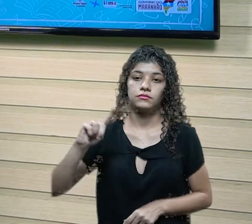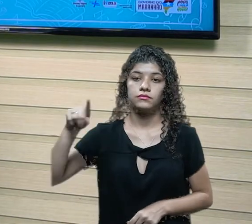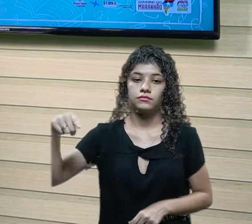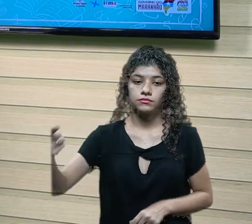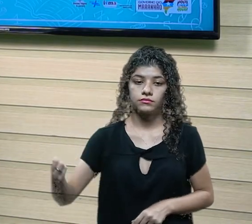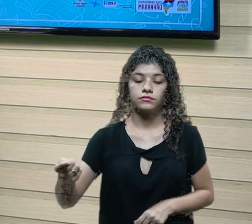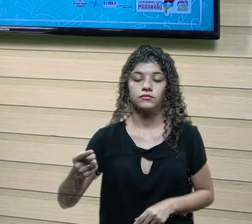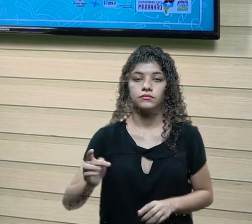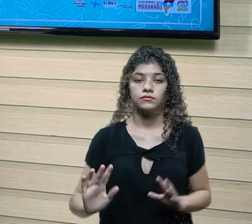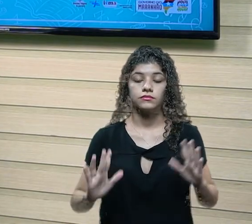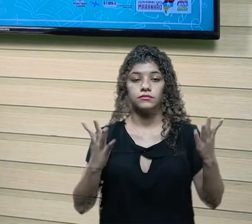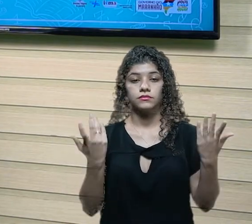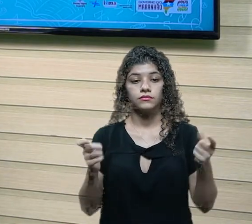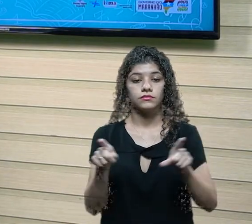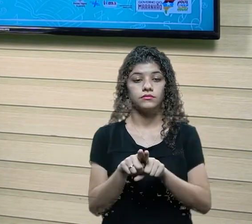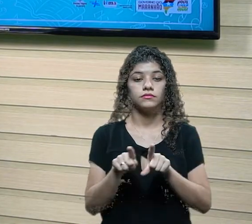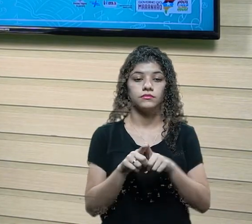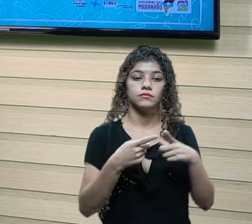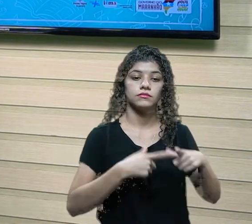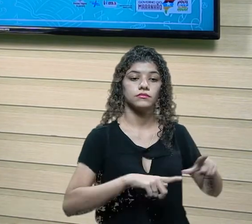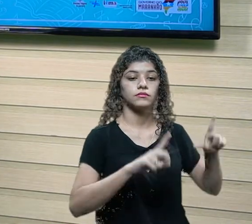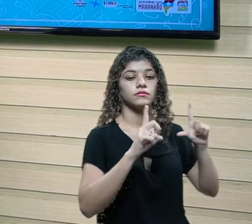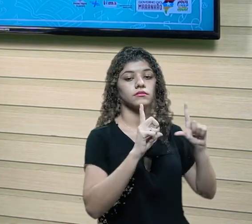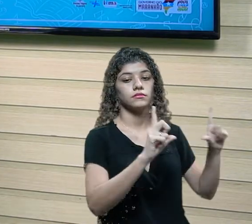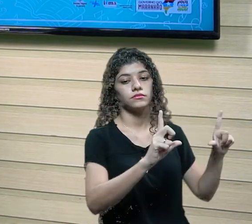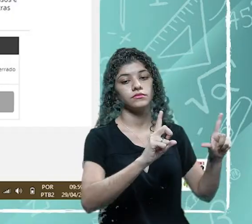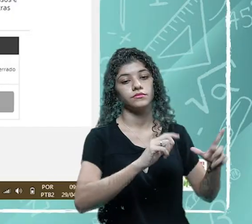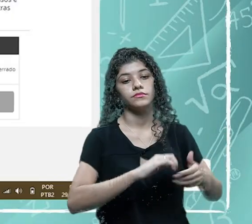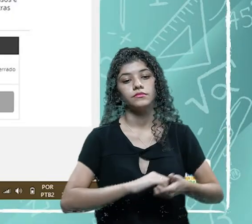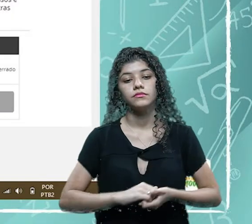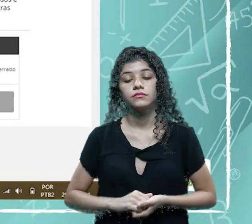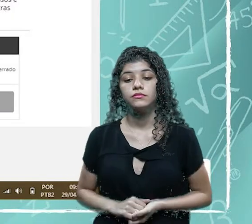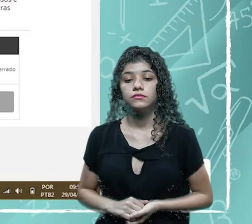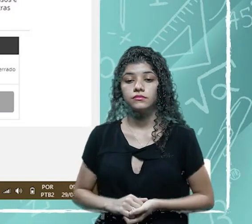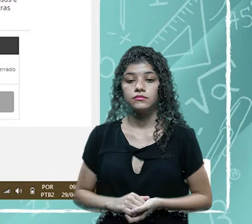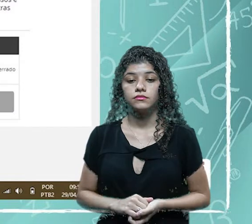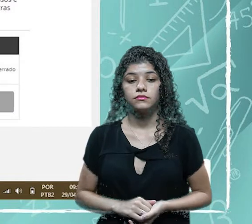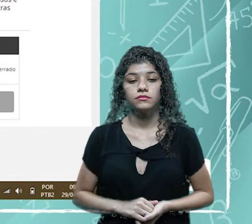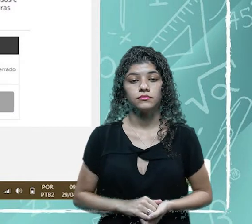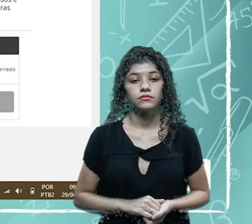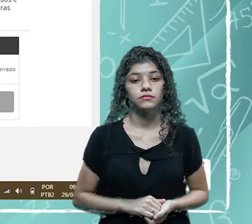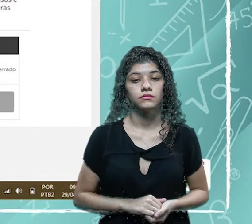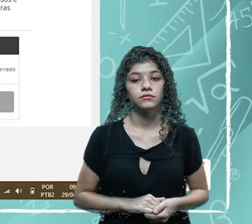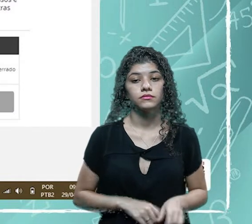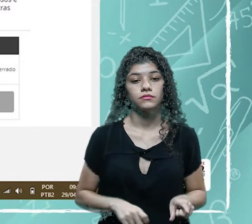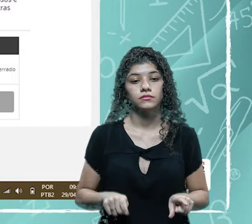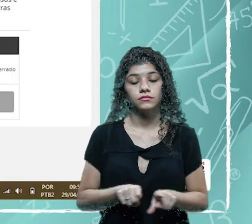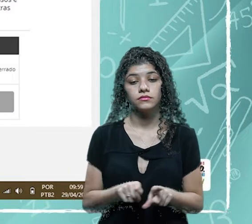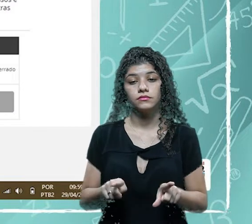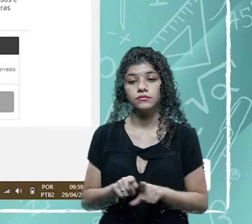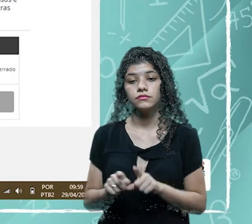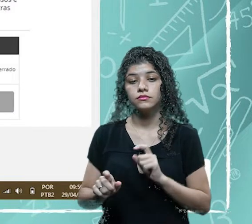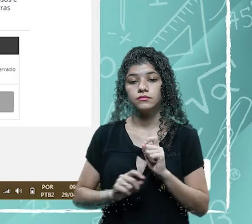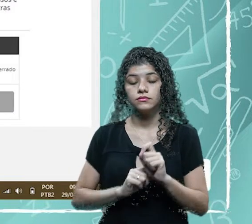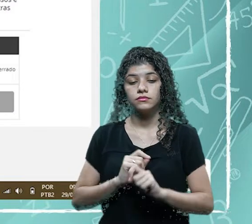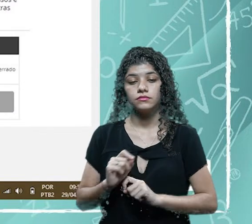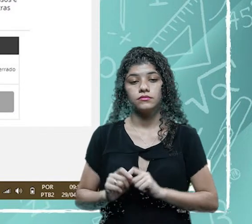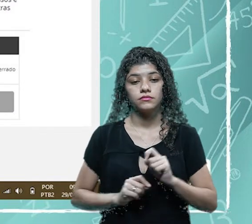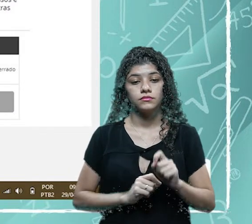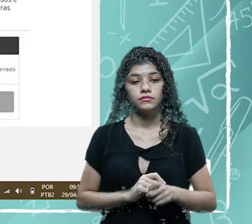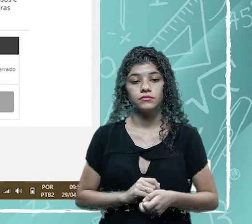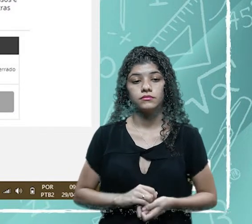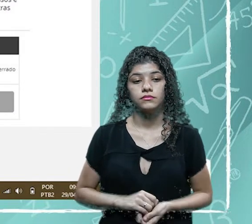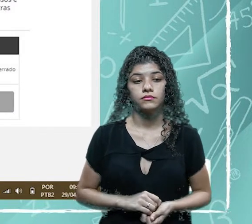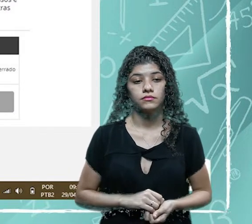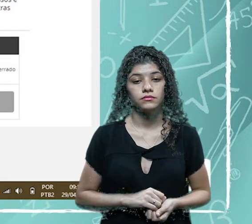certificados aos participantes porque a gente tem que pensar em todo o processo do evento e aqui tem um exemplo né do